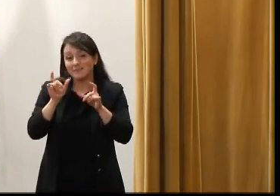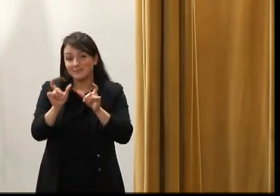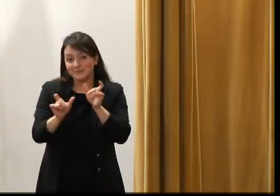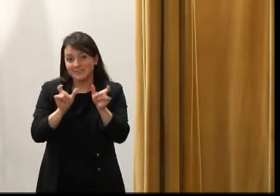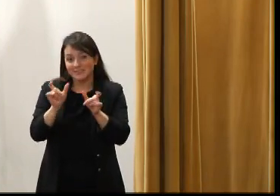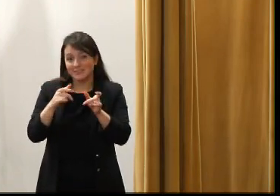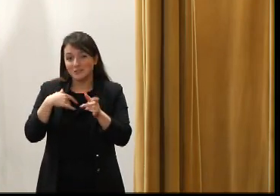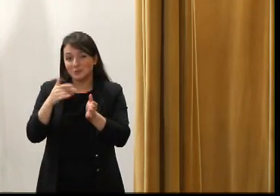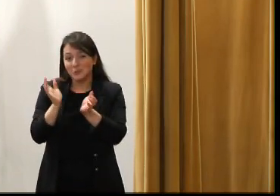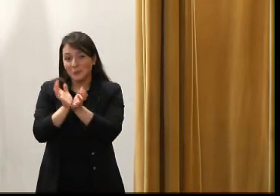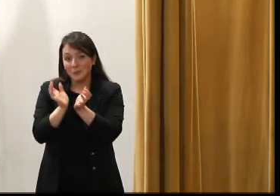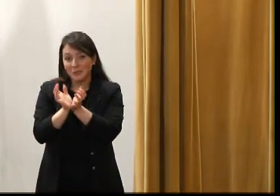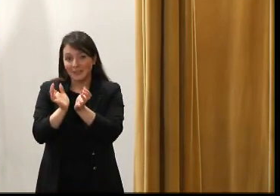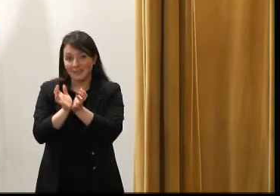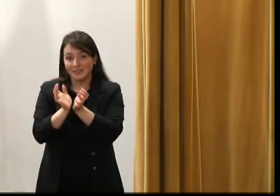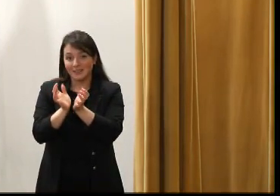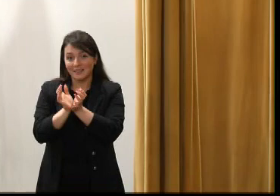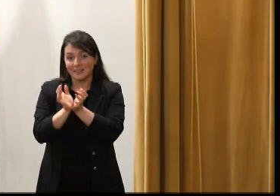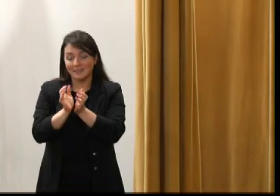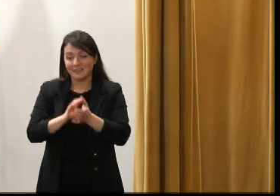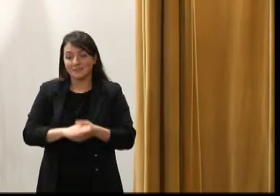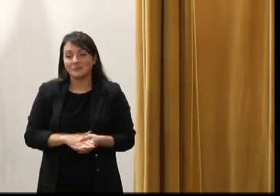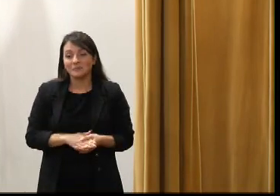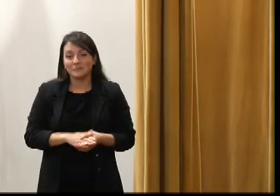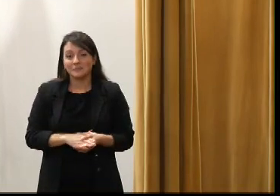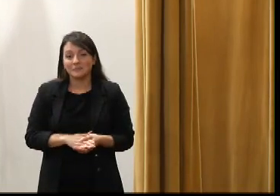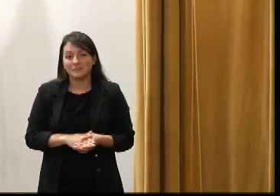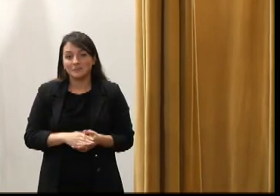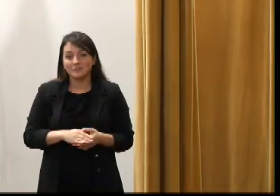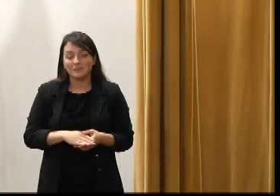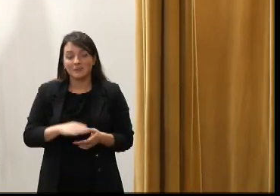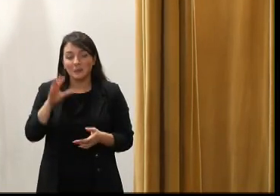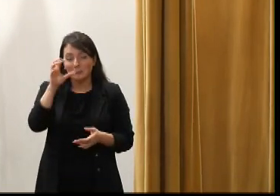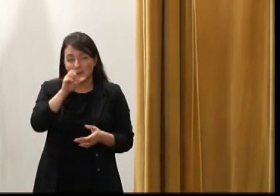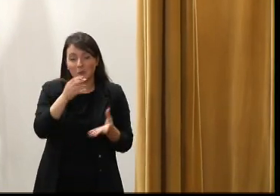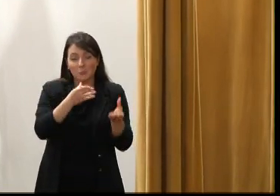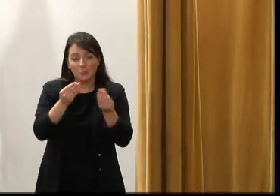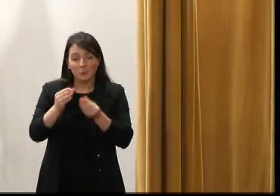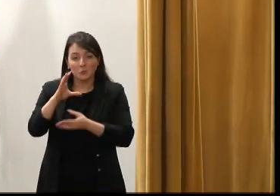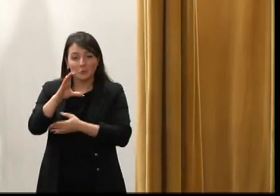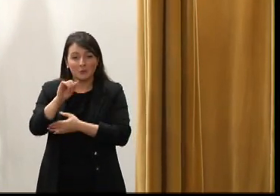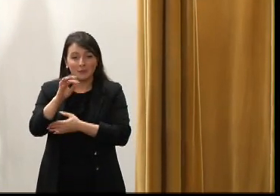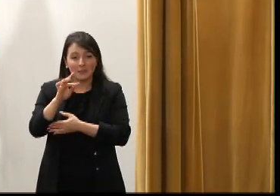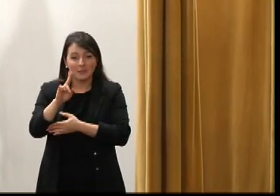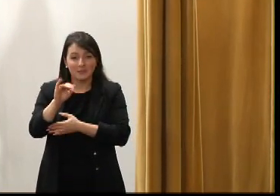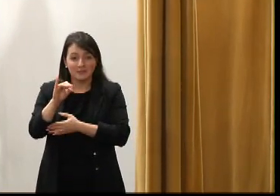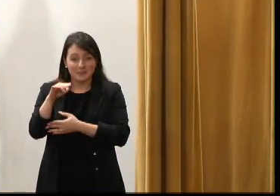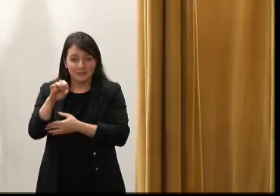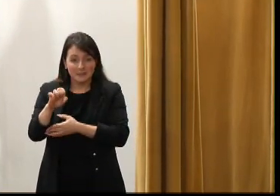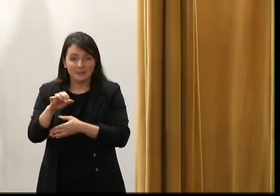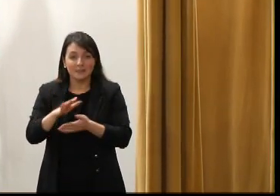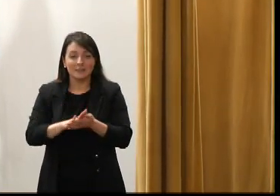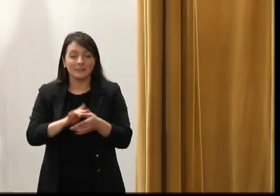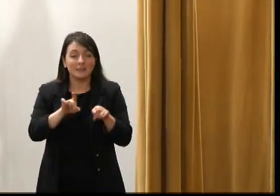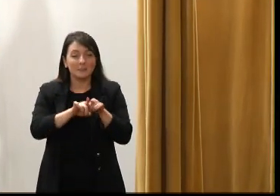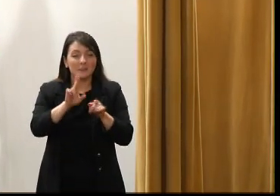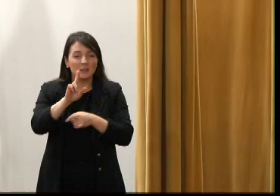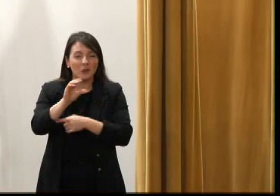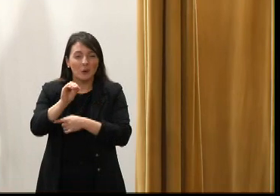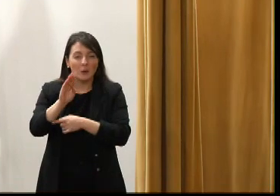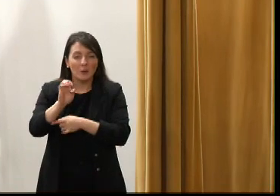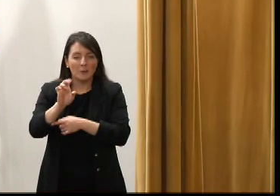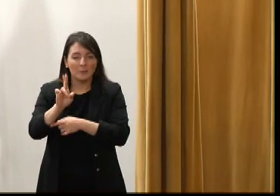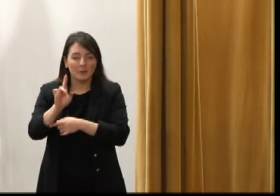colega de New Orleans, que aprendeu muito com Katrina e muito nos ensinou, Robert Vershik. Ele diz